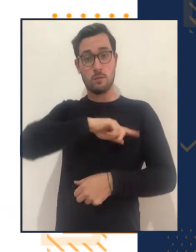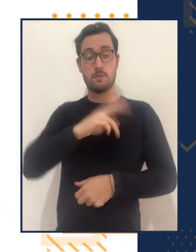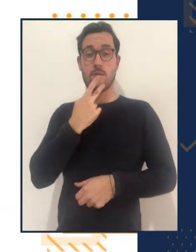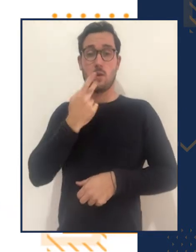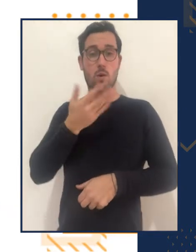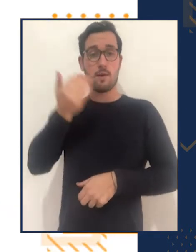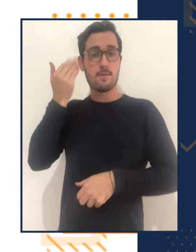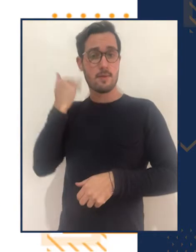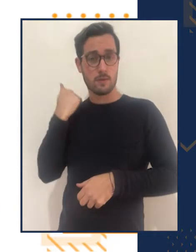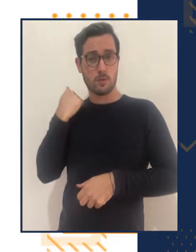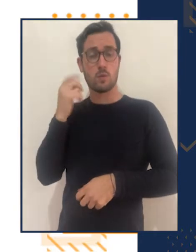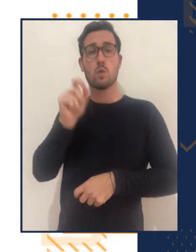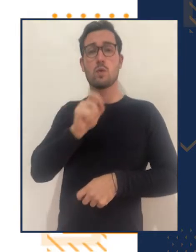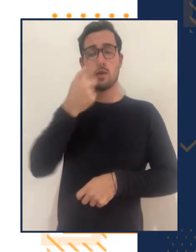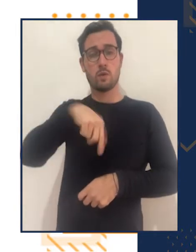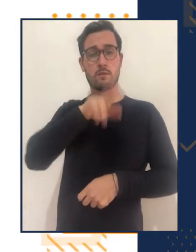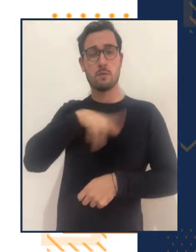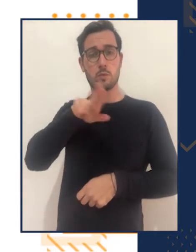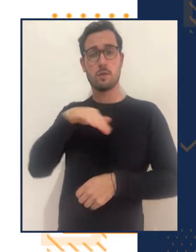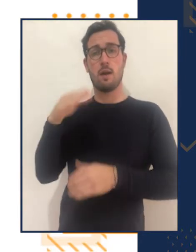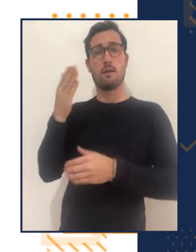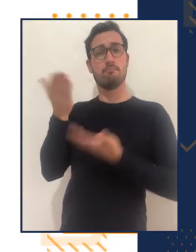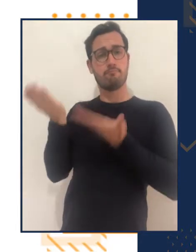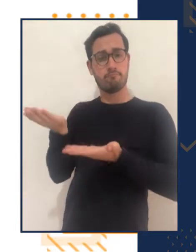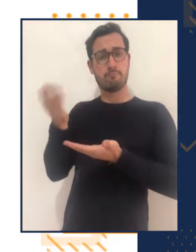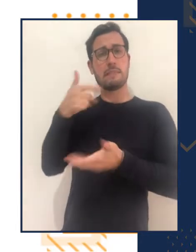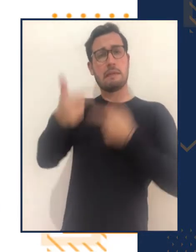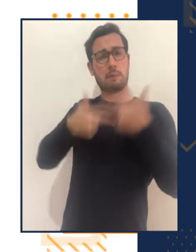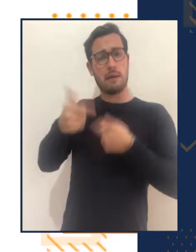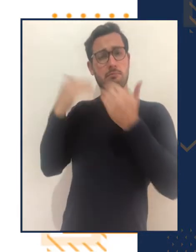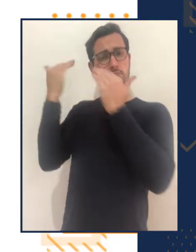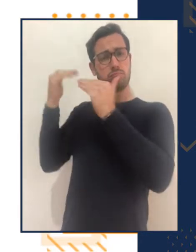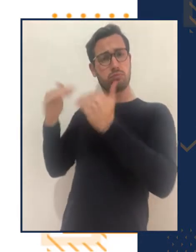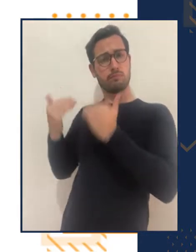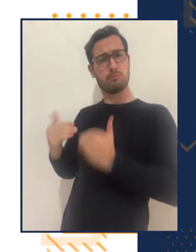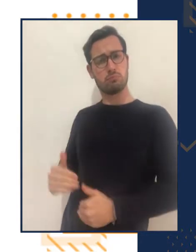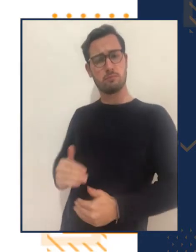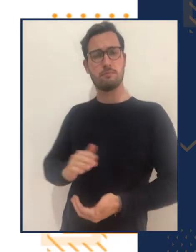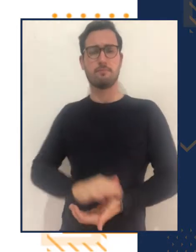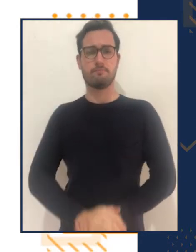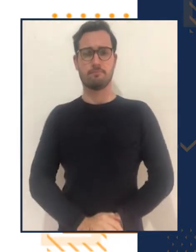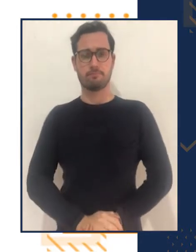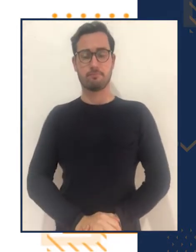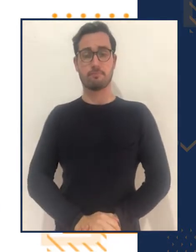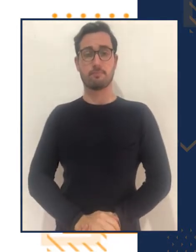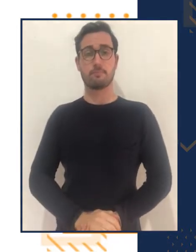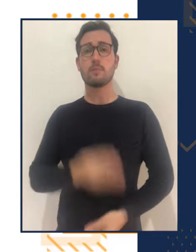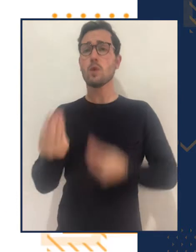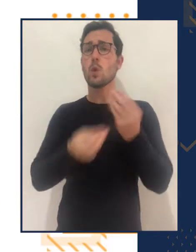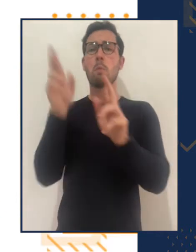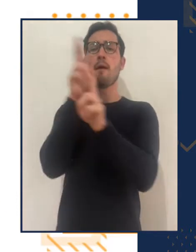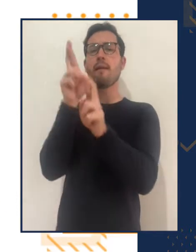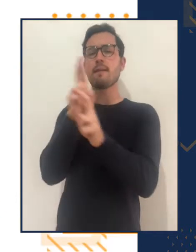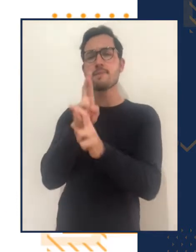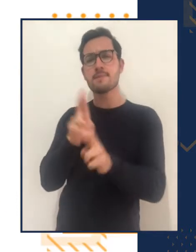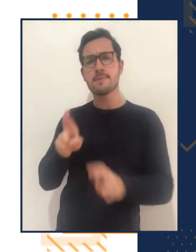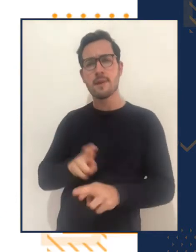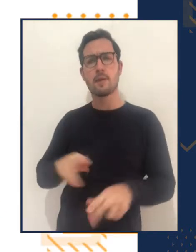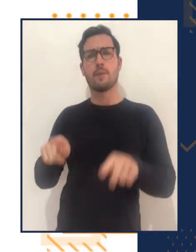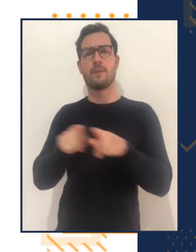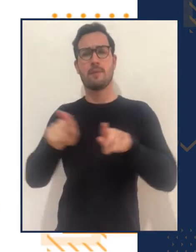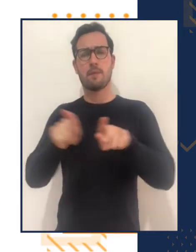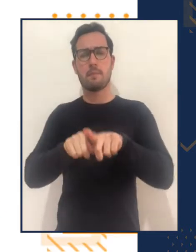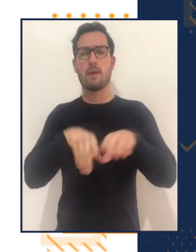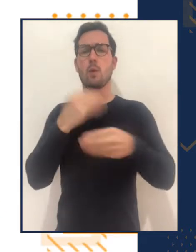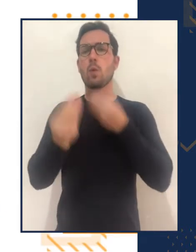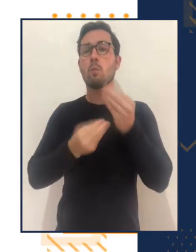Bom, a gente falou antes, então, que será abordado as grandezas básicas, tensão, corrente, resistência, potência, como cada uma se